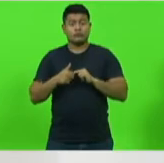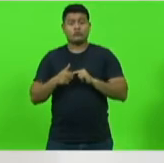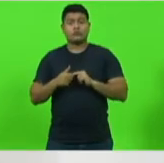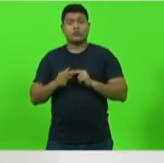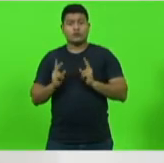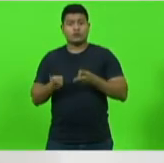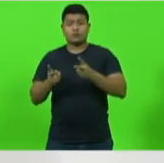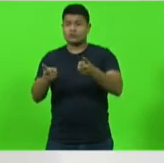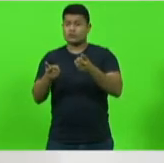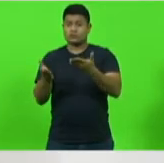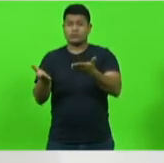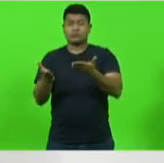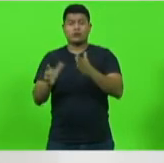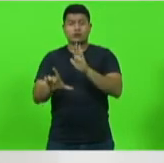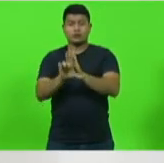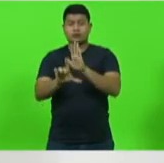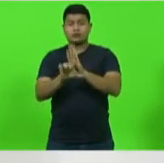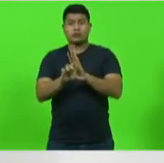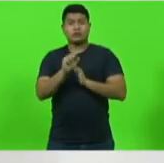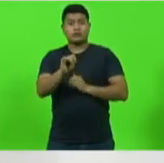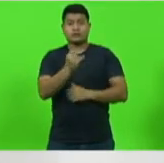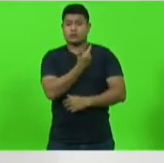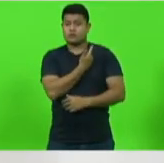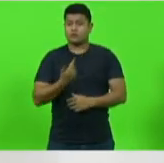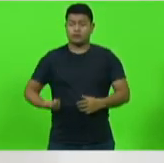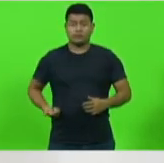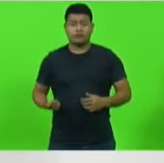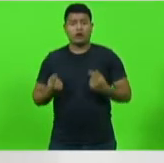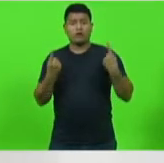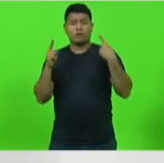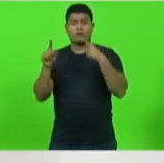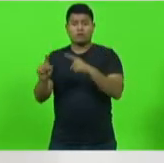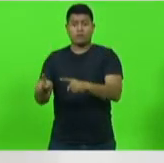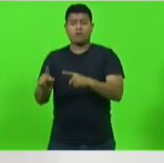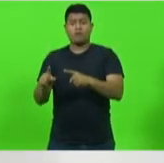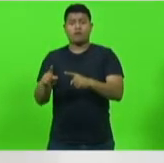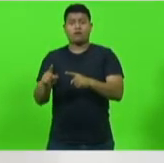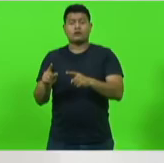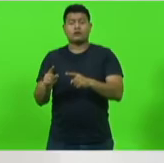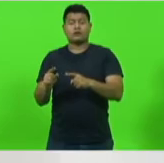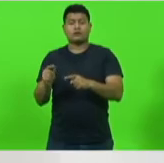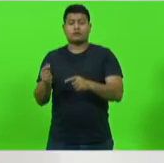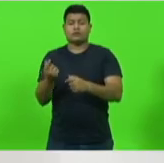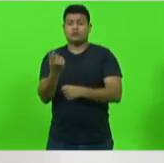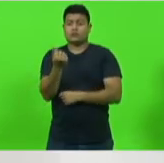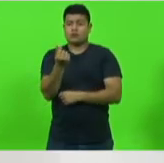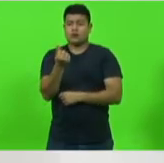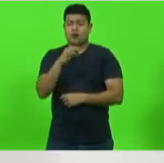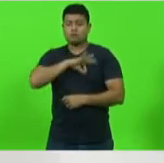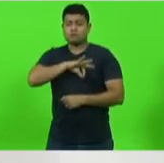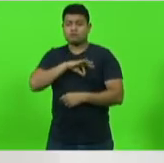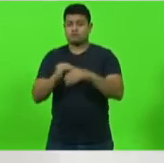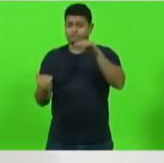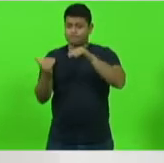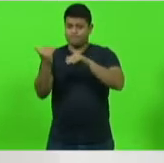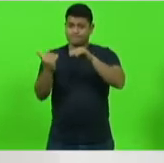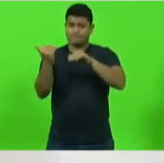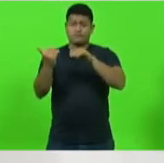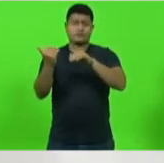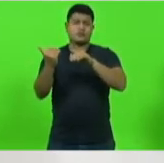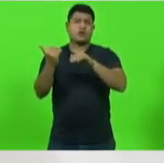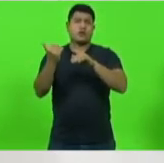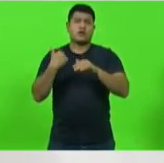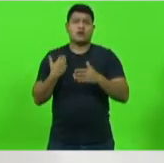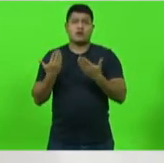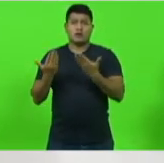o governo é contrário ao reajuste linear, é contrário a que o maior e o menor cargo na corporação tenha